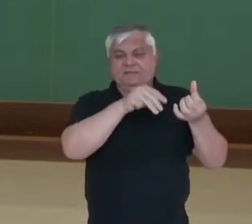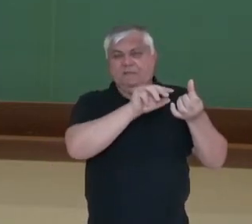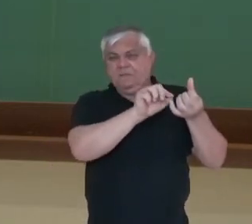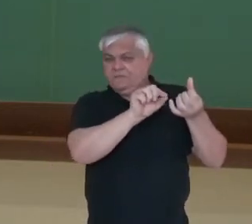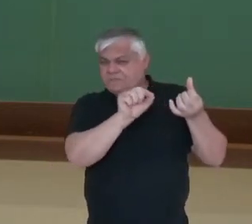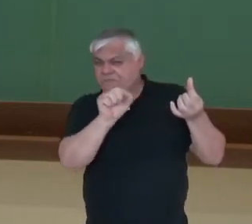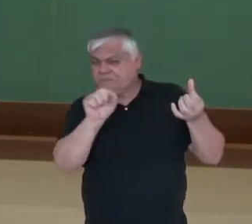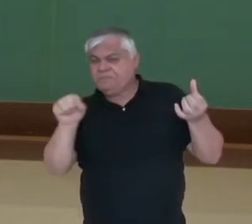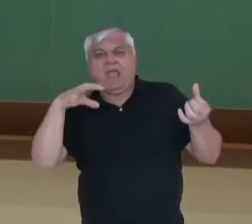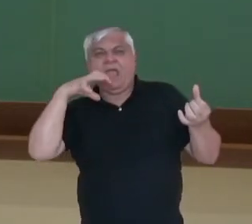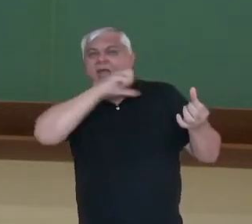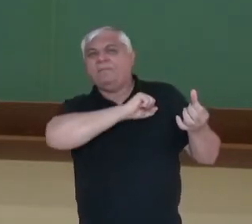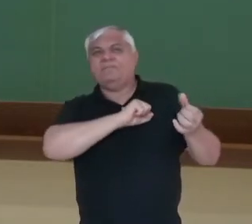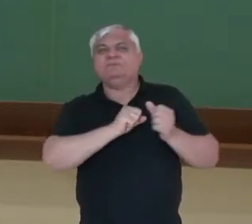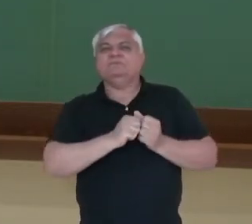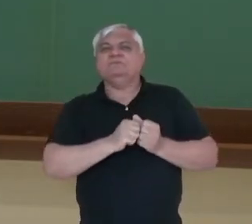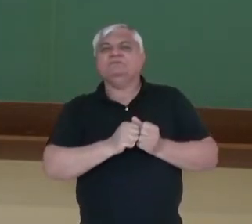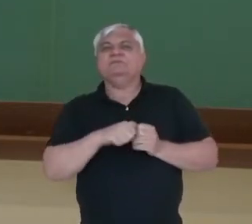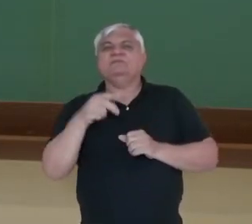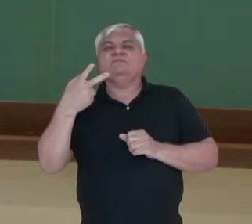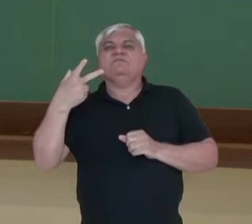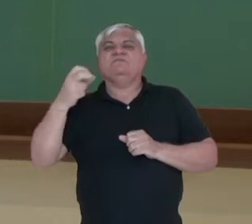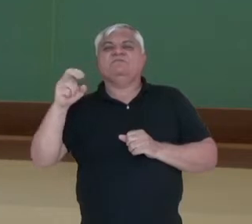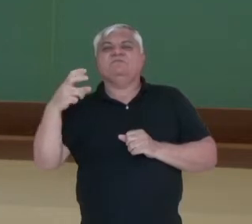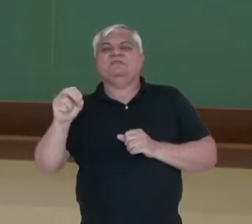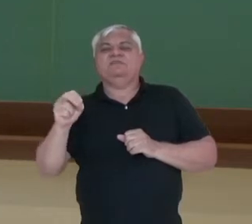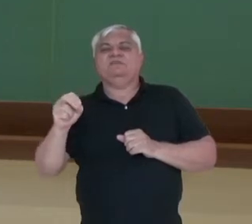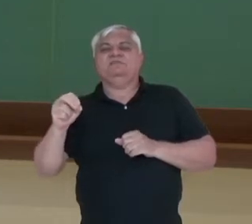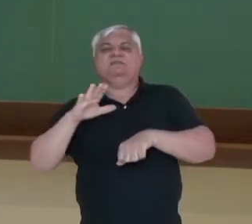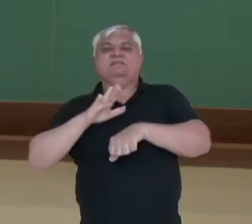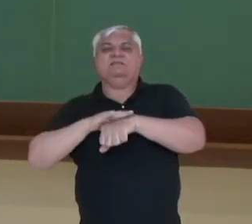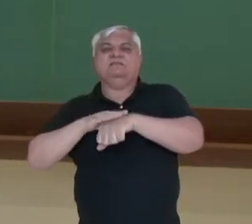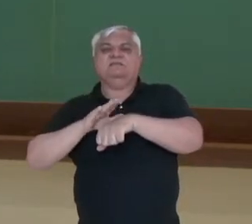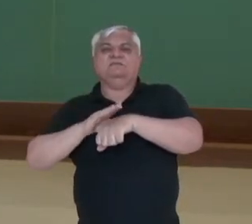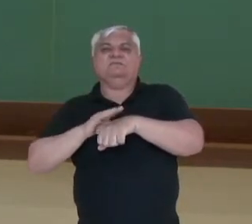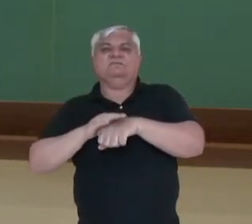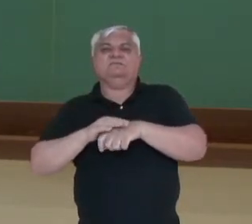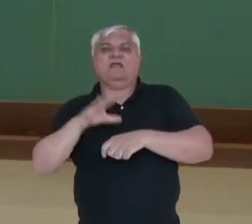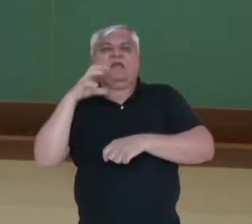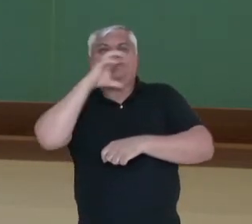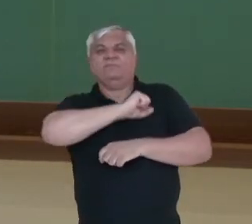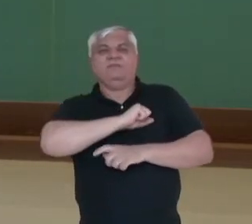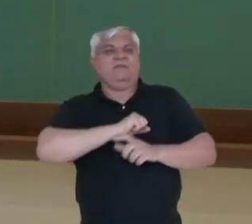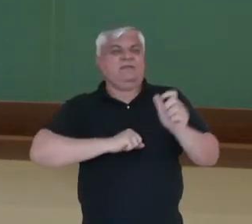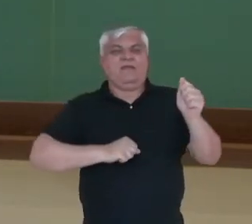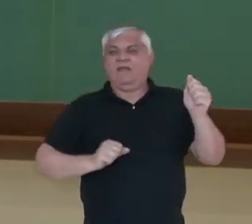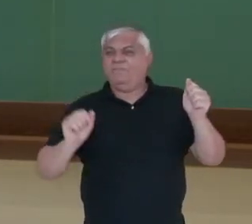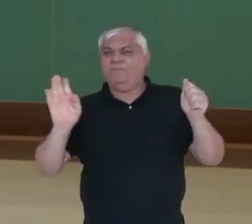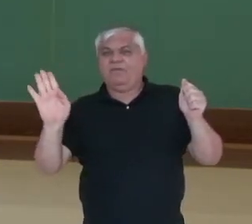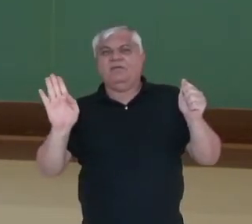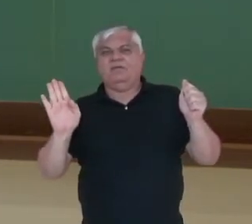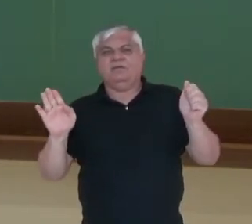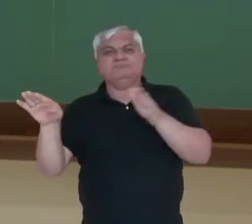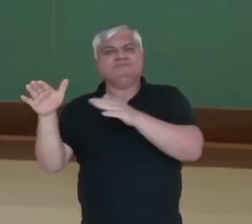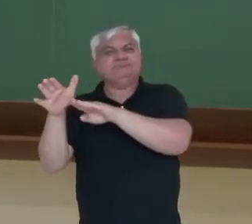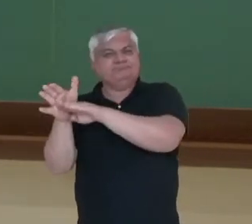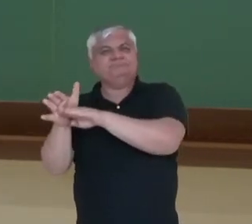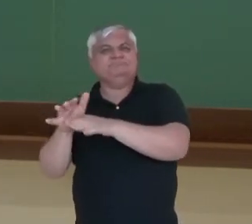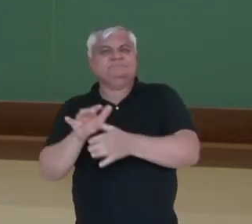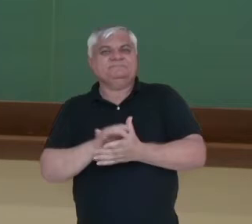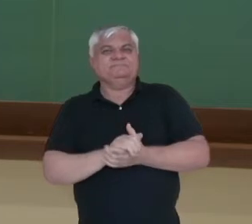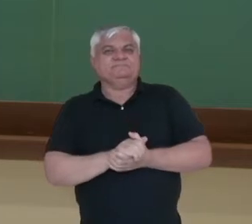chegar mais rápido ainda. Ele vai demorar 20 segundos para, né, sair do ponto A e chegar até o ponto